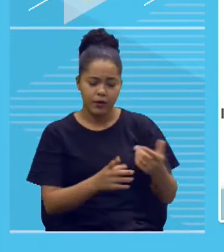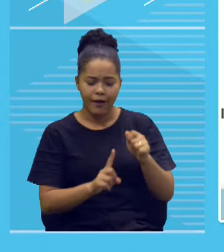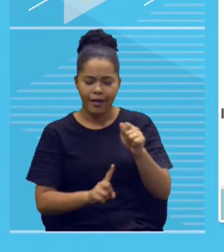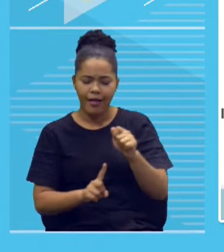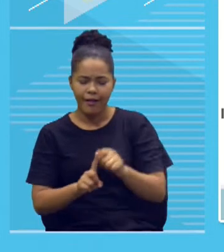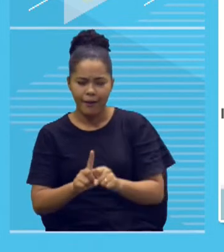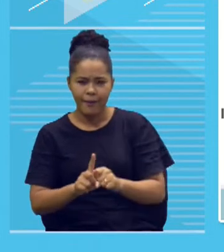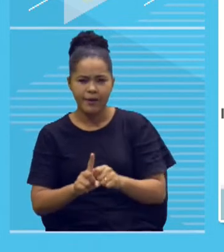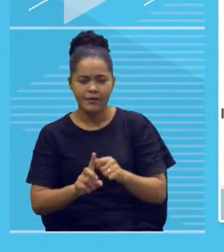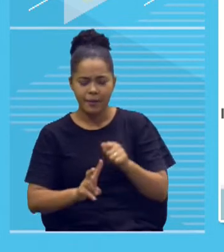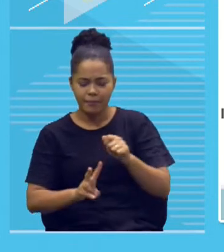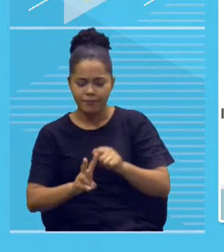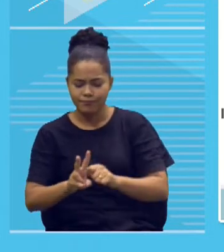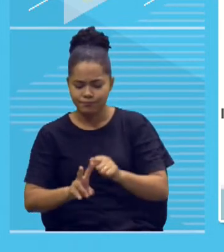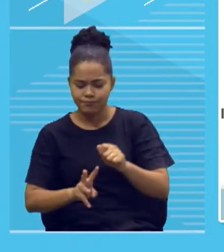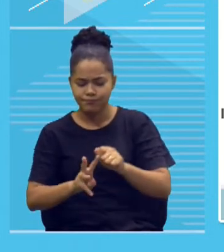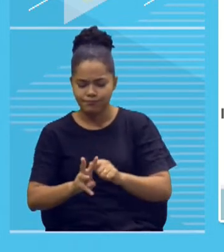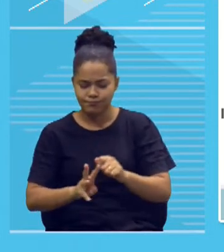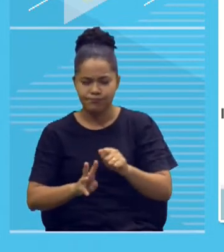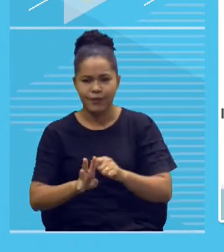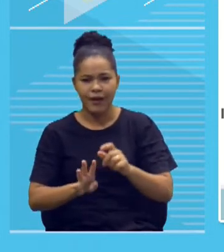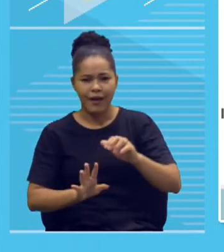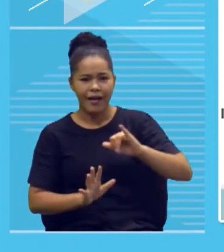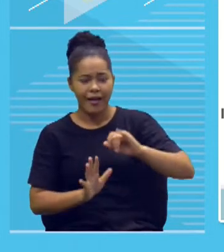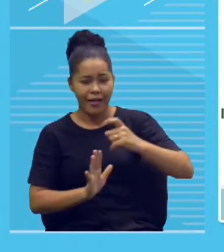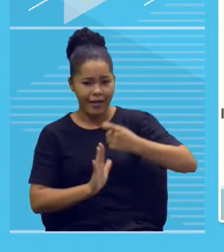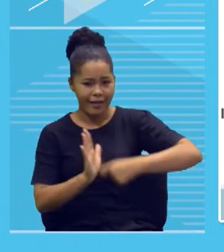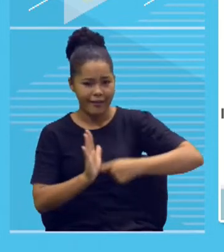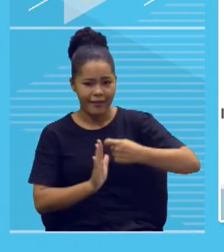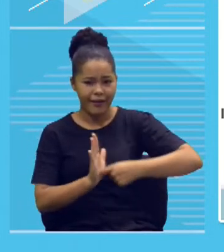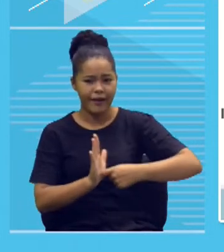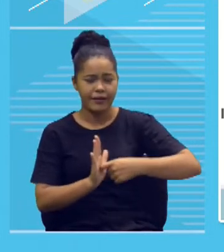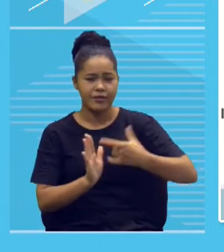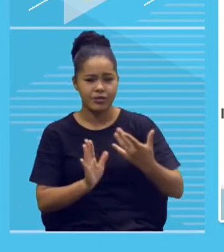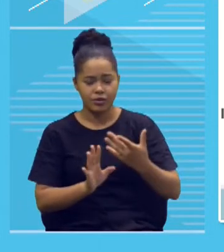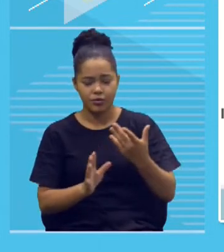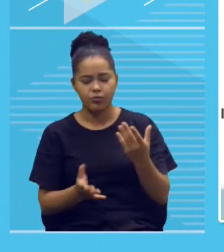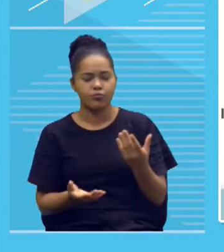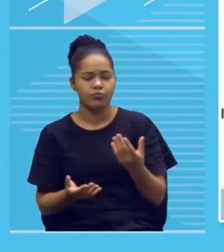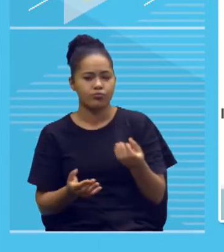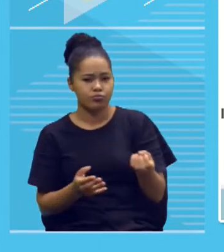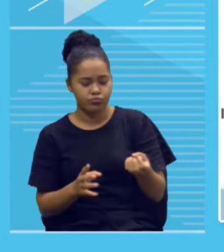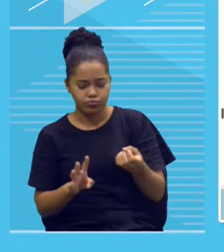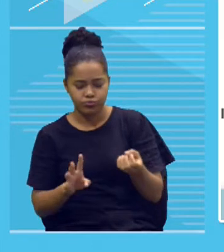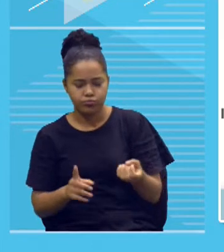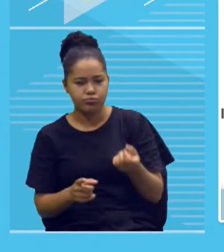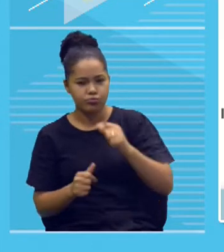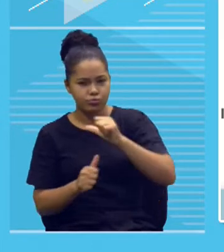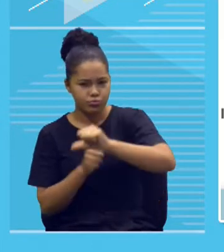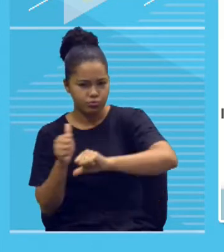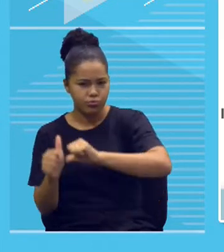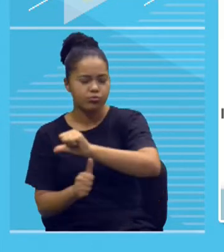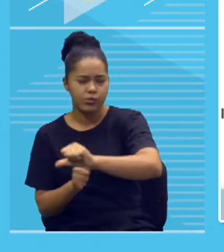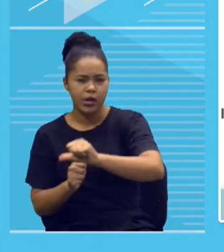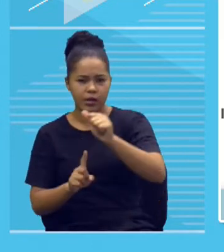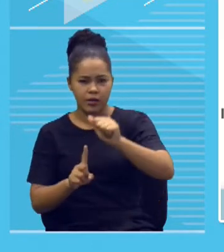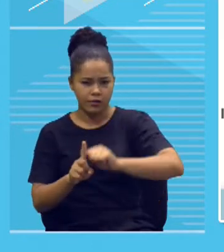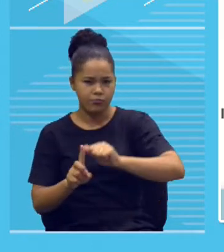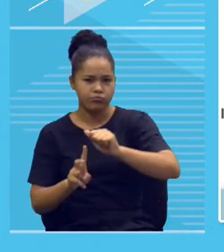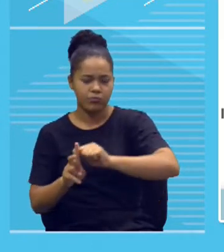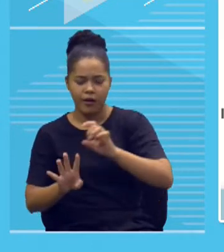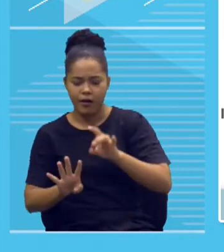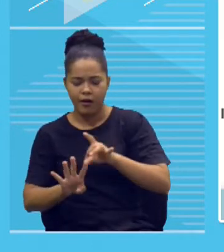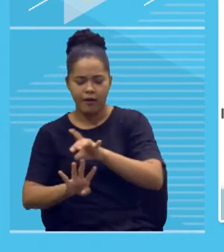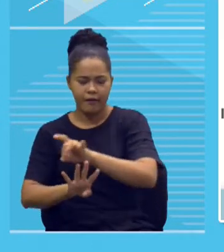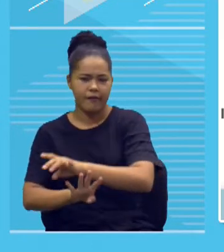era sempre incidiria em cima do valor atualizado Ou seja no valor do montante que nós haveremos tá encontrando mês